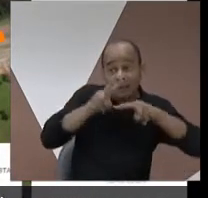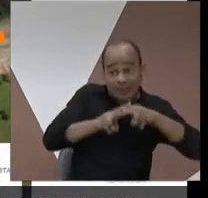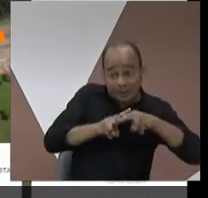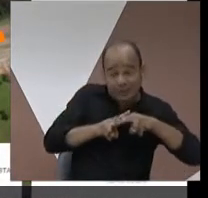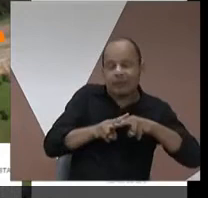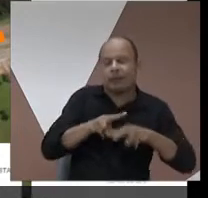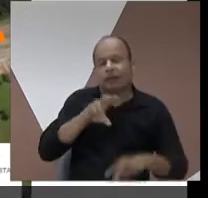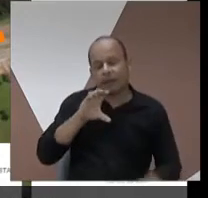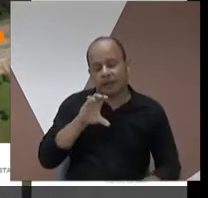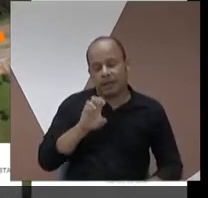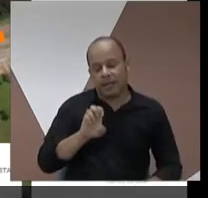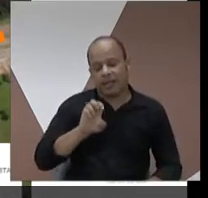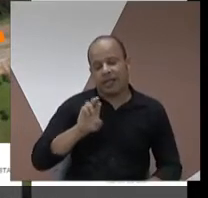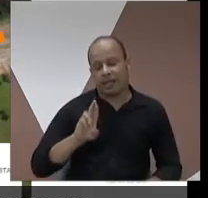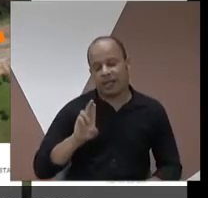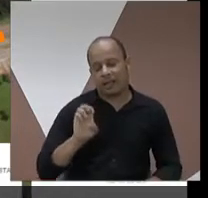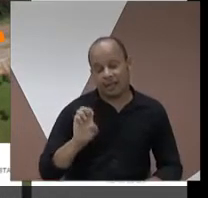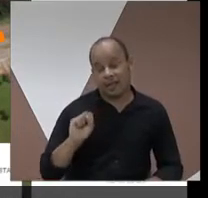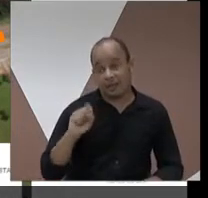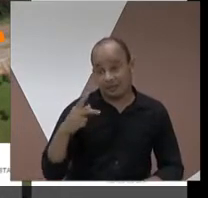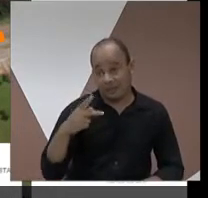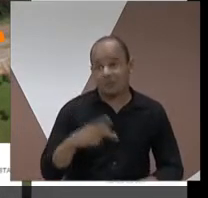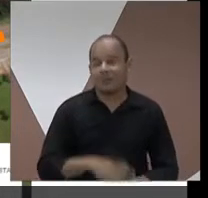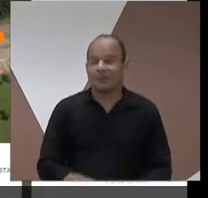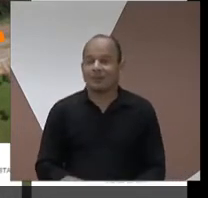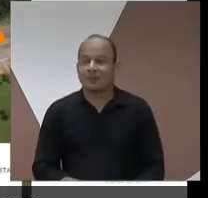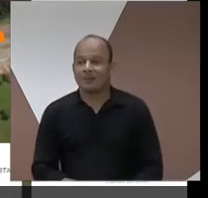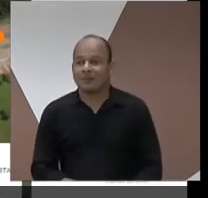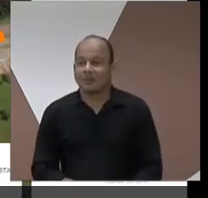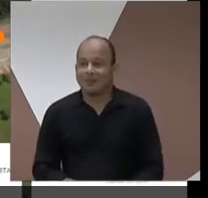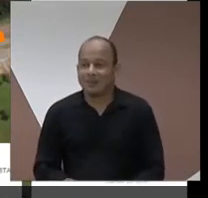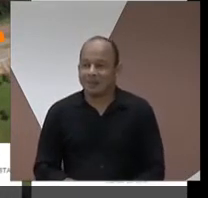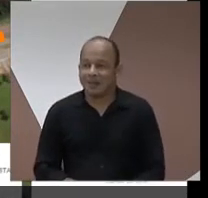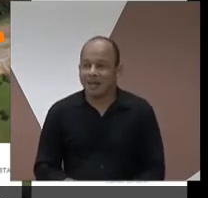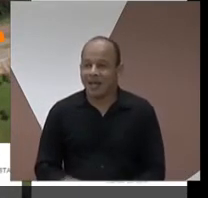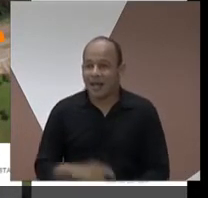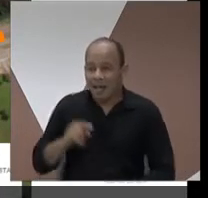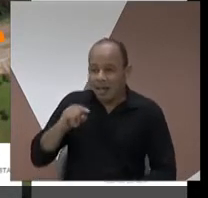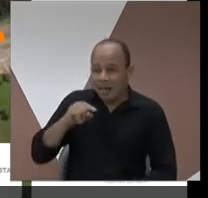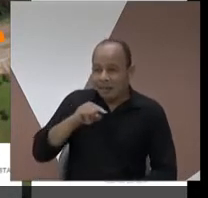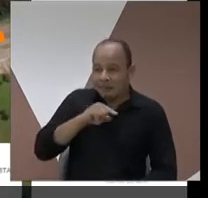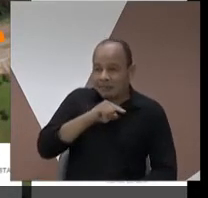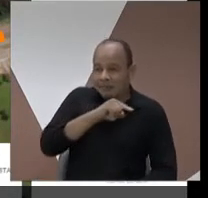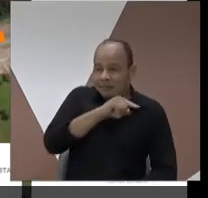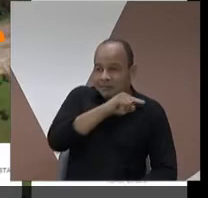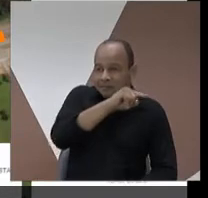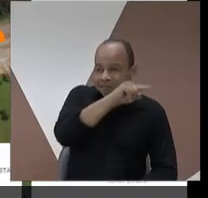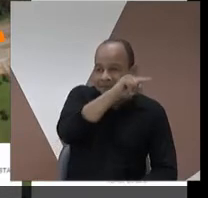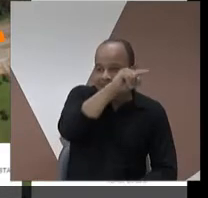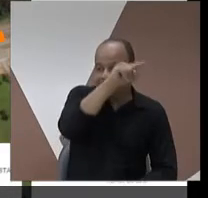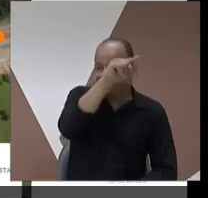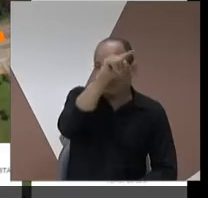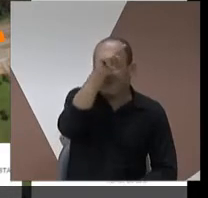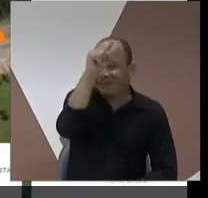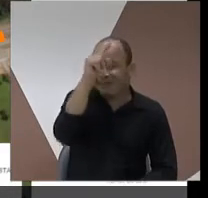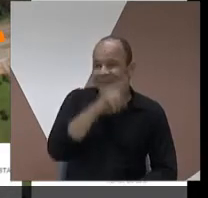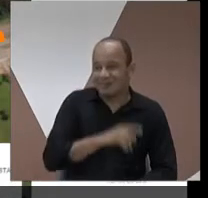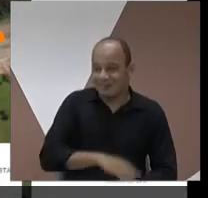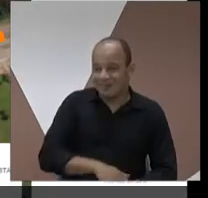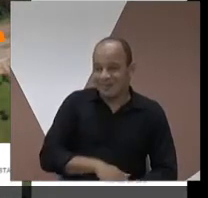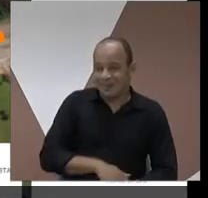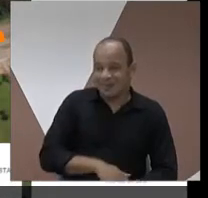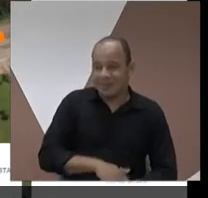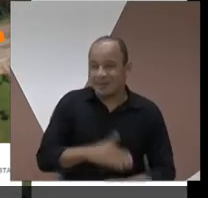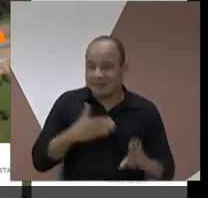Betim. Aí eles criam uma linha que tangencia praticamente, entra no barranco